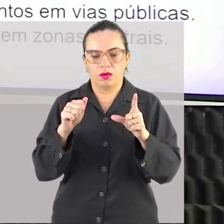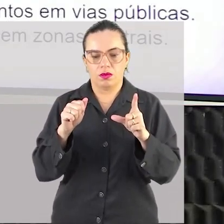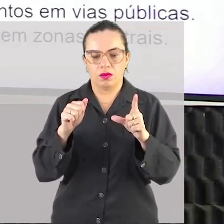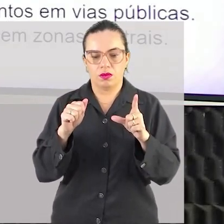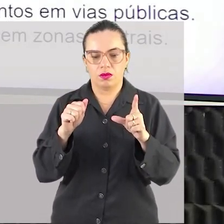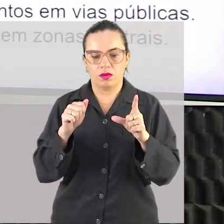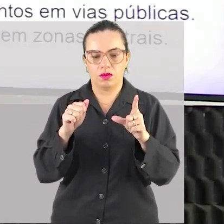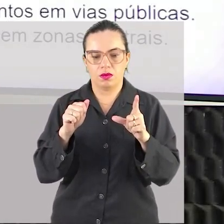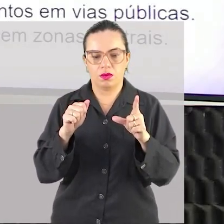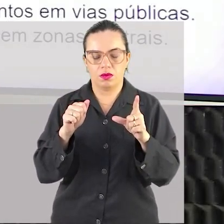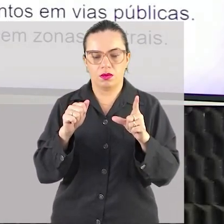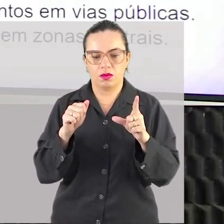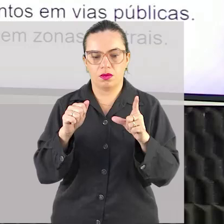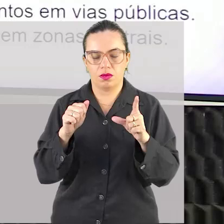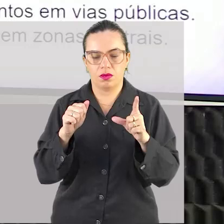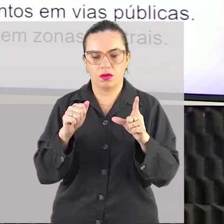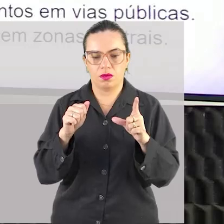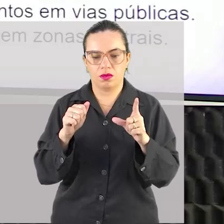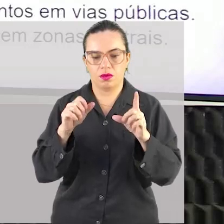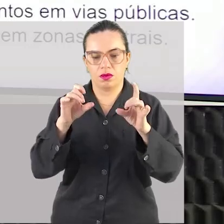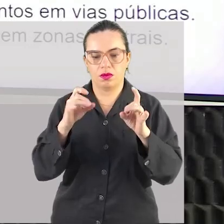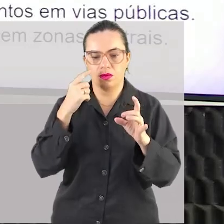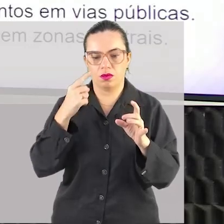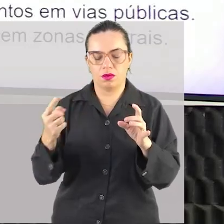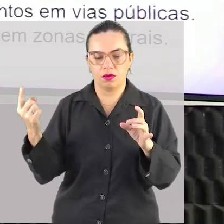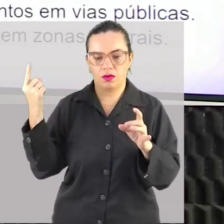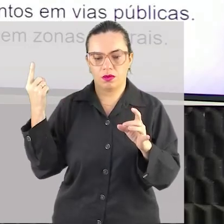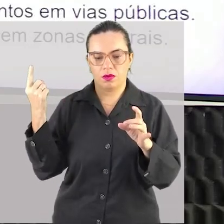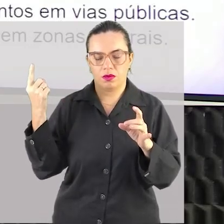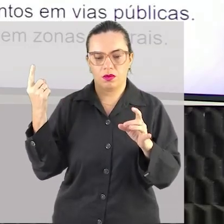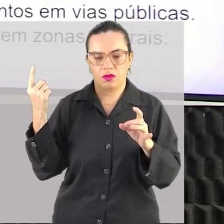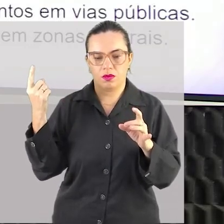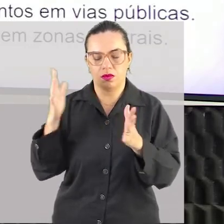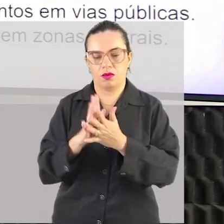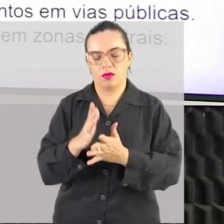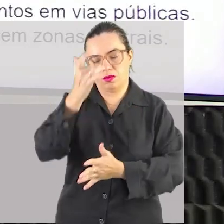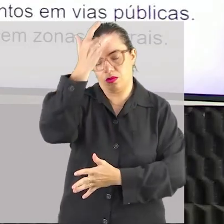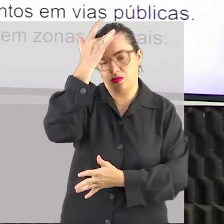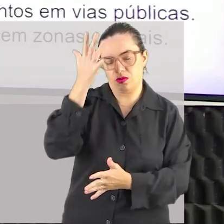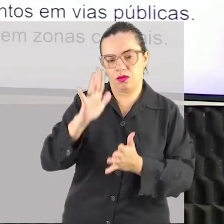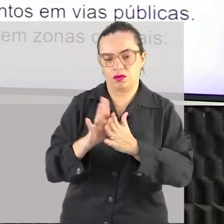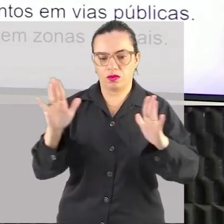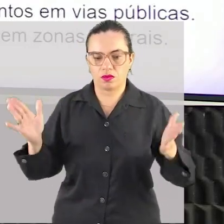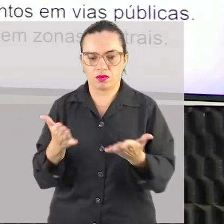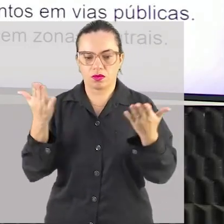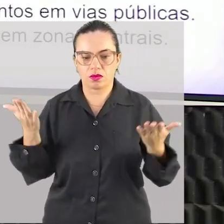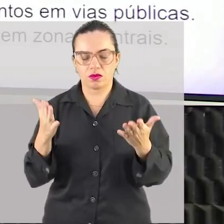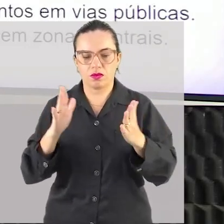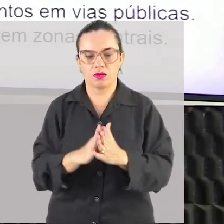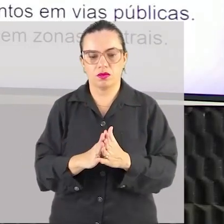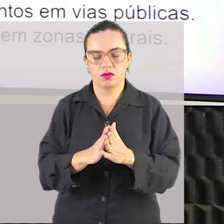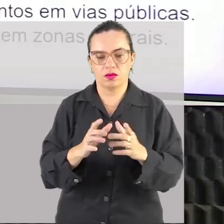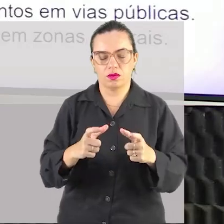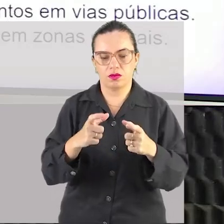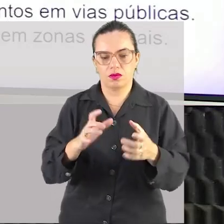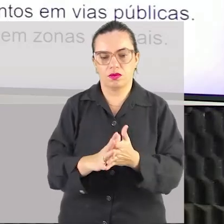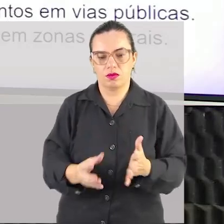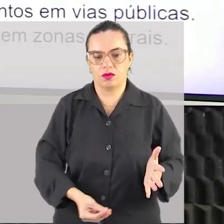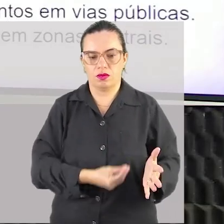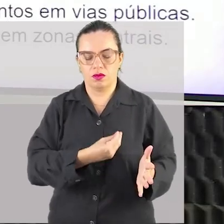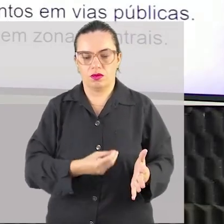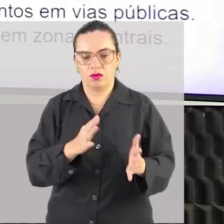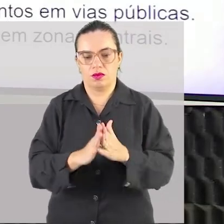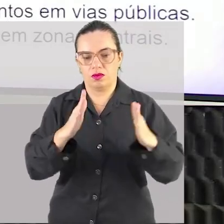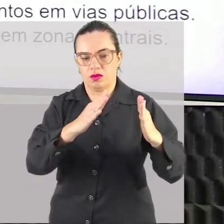locais periféricos tá tem um detalhe se você facilita incentiva a ocupação da Periferia